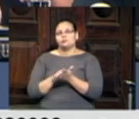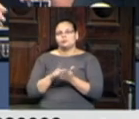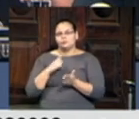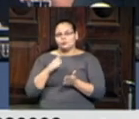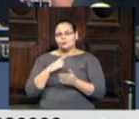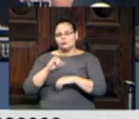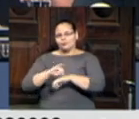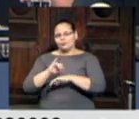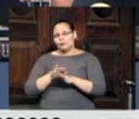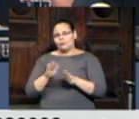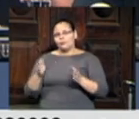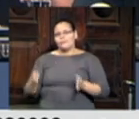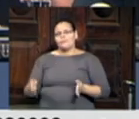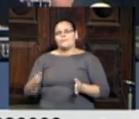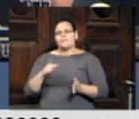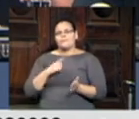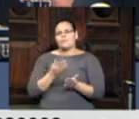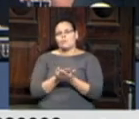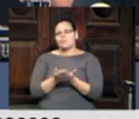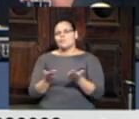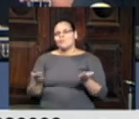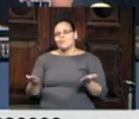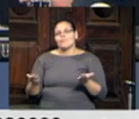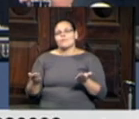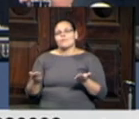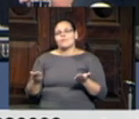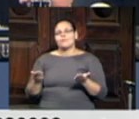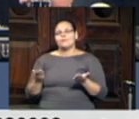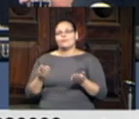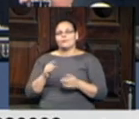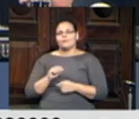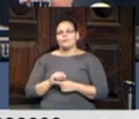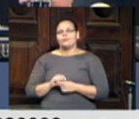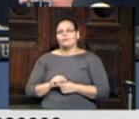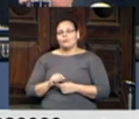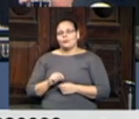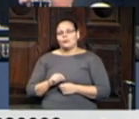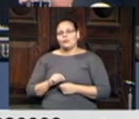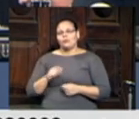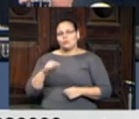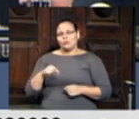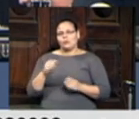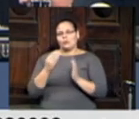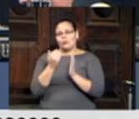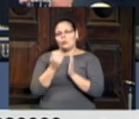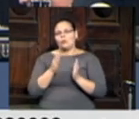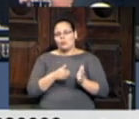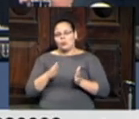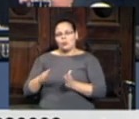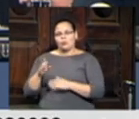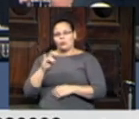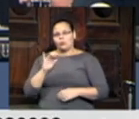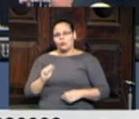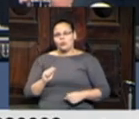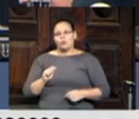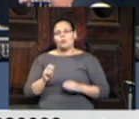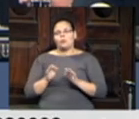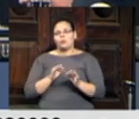mesa requerimento de inclusão na ordem do dia o projeto de lei